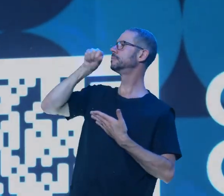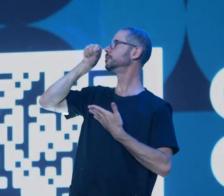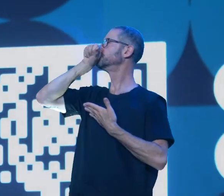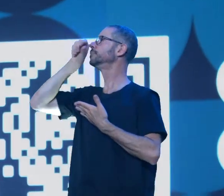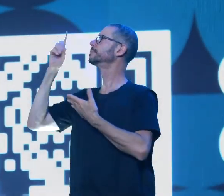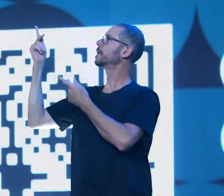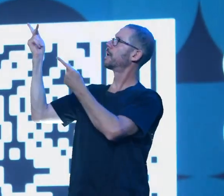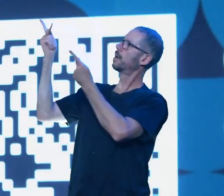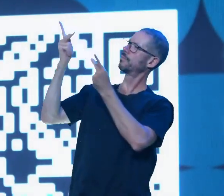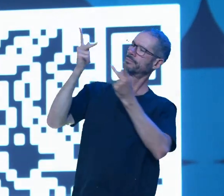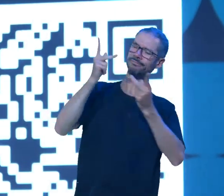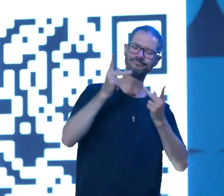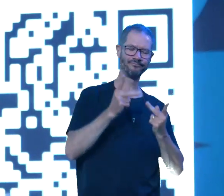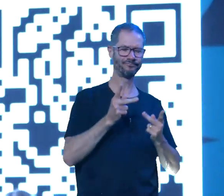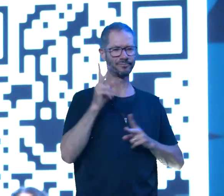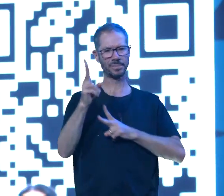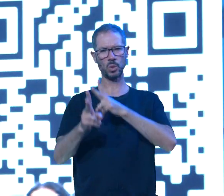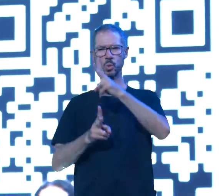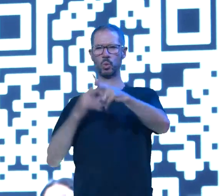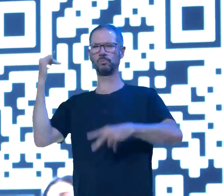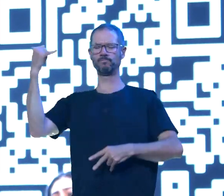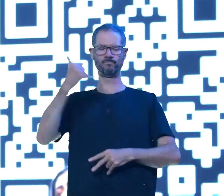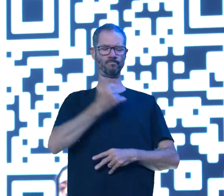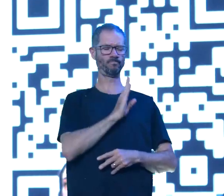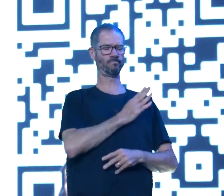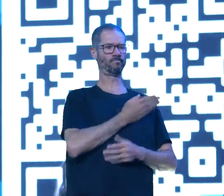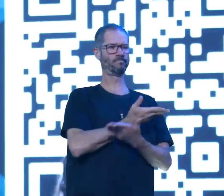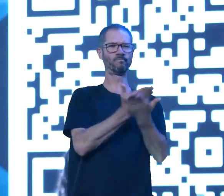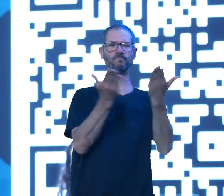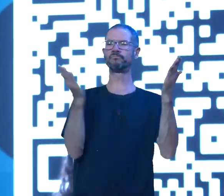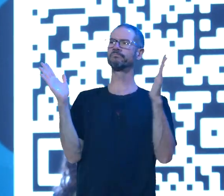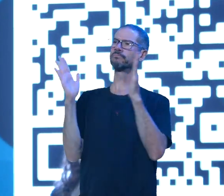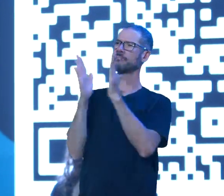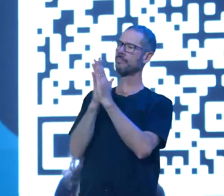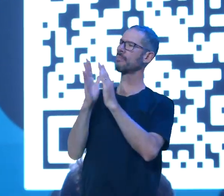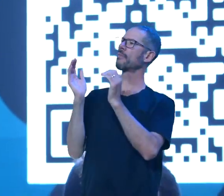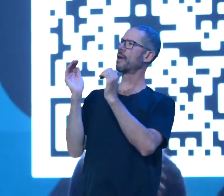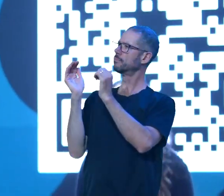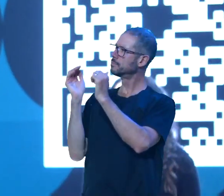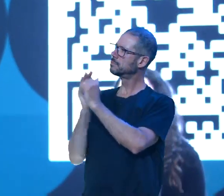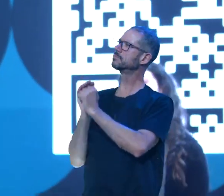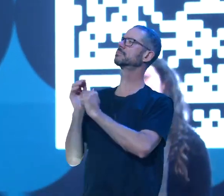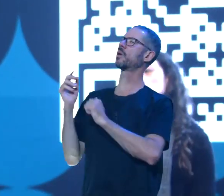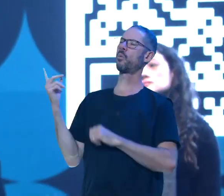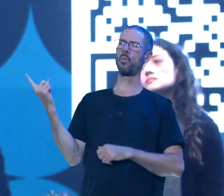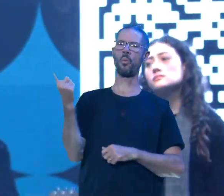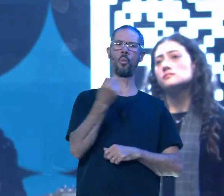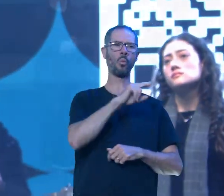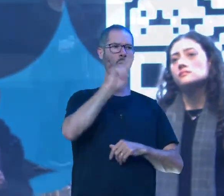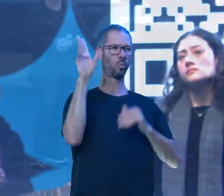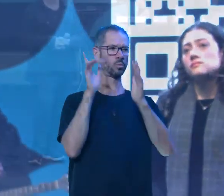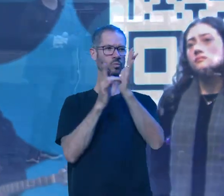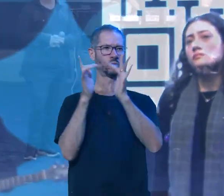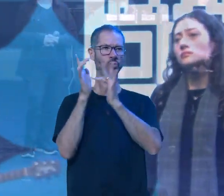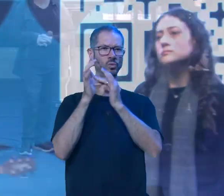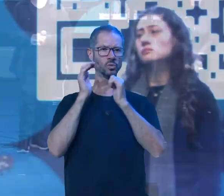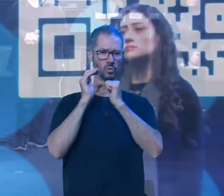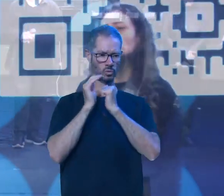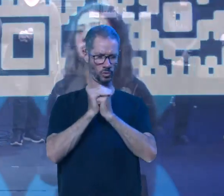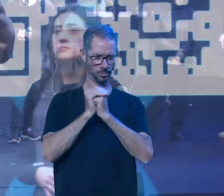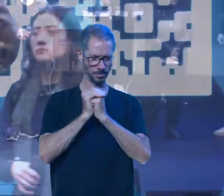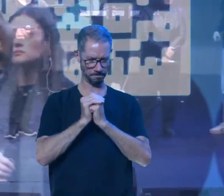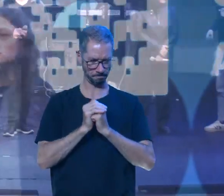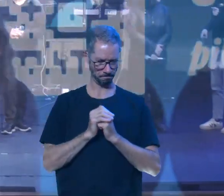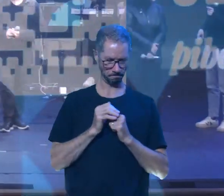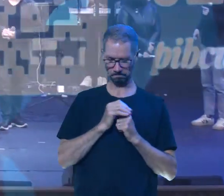Nos visita, continua falando nos nossos corações, Pai. Essa é a nossa oração, Deus, no nome de Jesus. Amém.